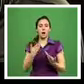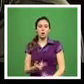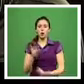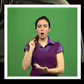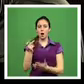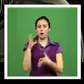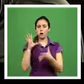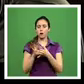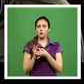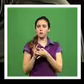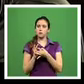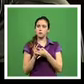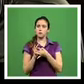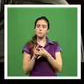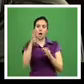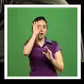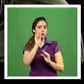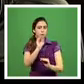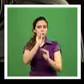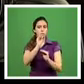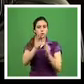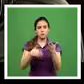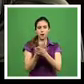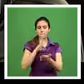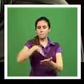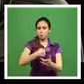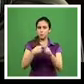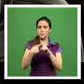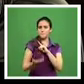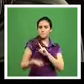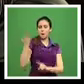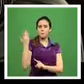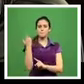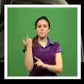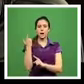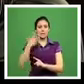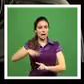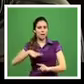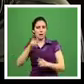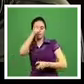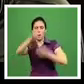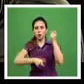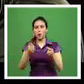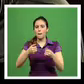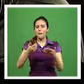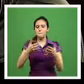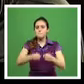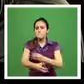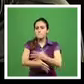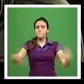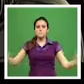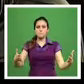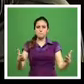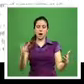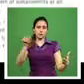neste caso, para a educação para um mundo mais sustentável, em que se pretende envolver o máximo possível de agentes e de entidades